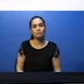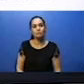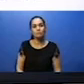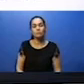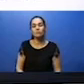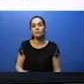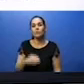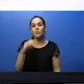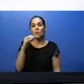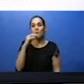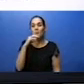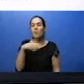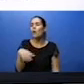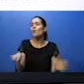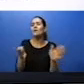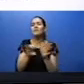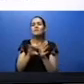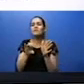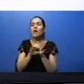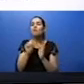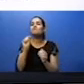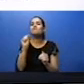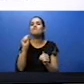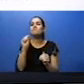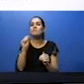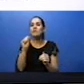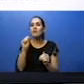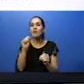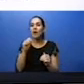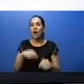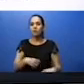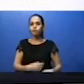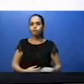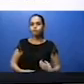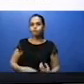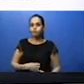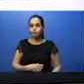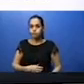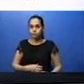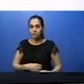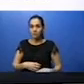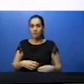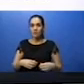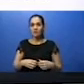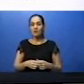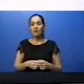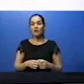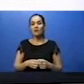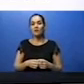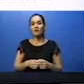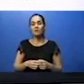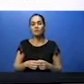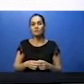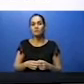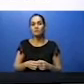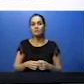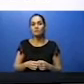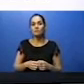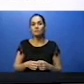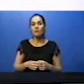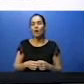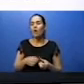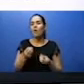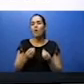catalisadores, um dos exemplos deles são as enzimas digestivas. Mas, de uma forma geral, os catalisadores, eles agem